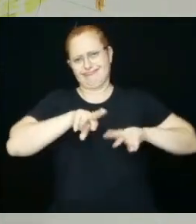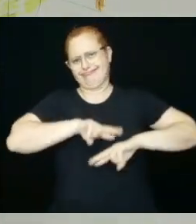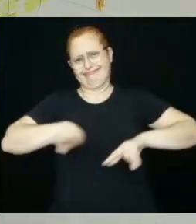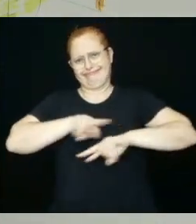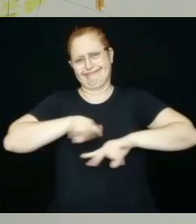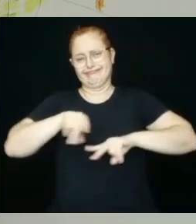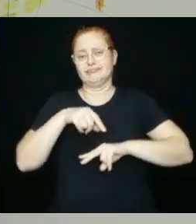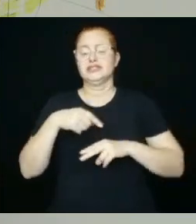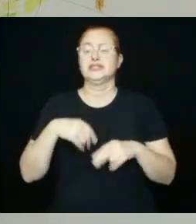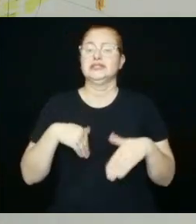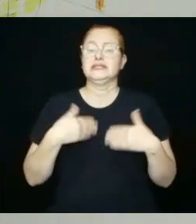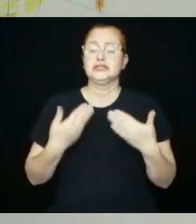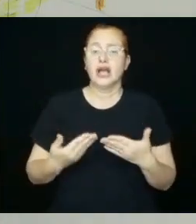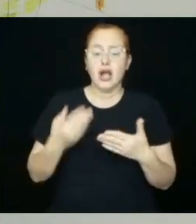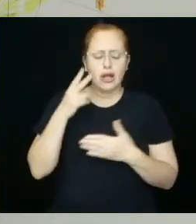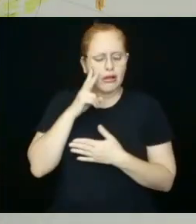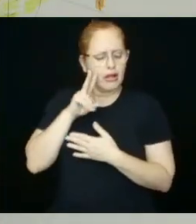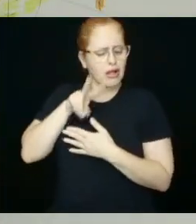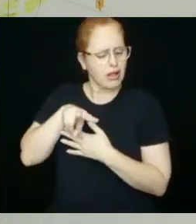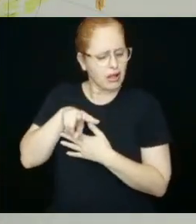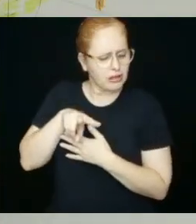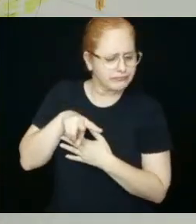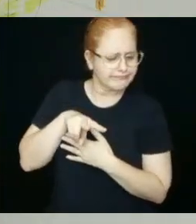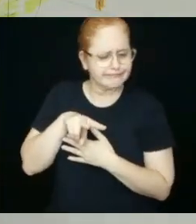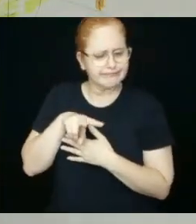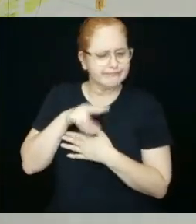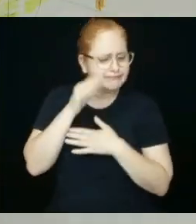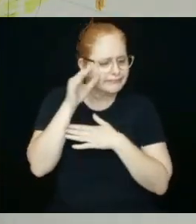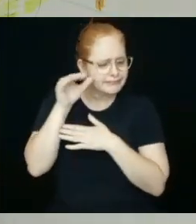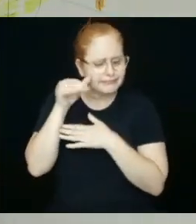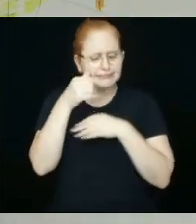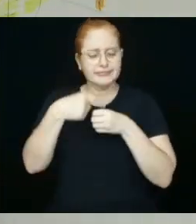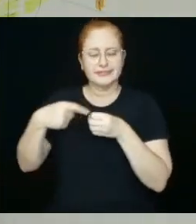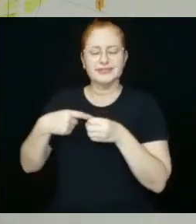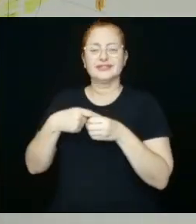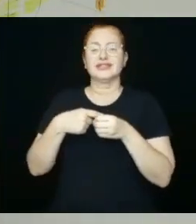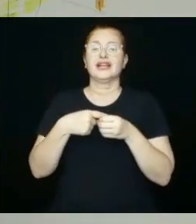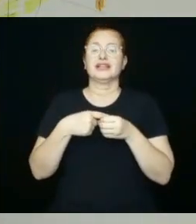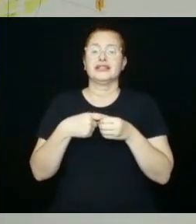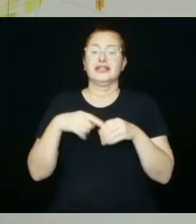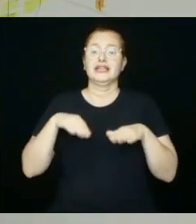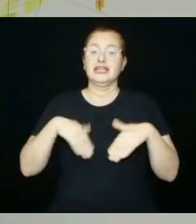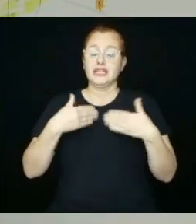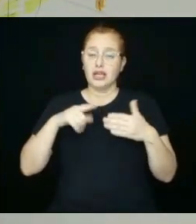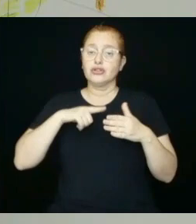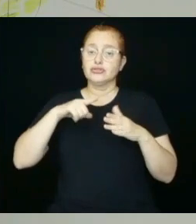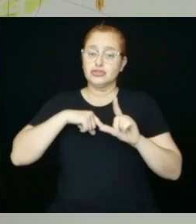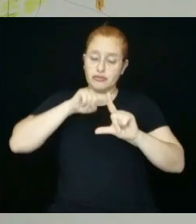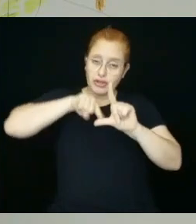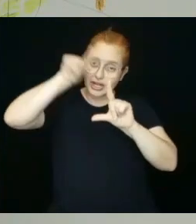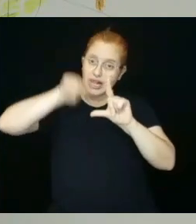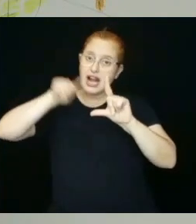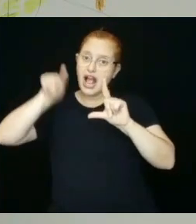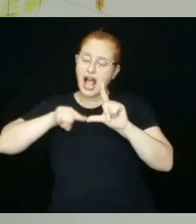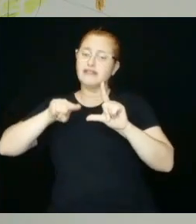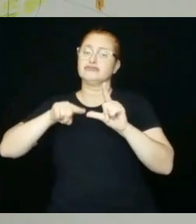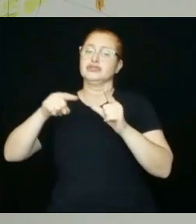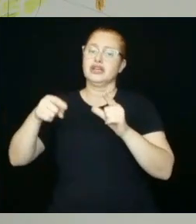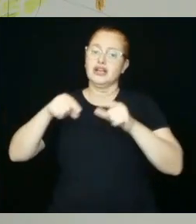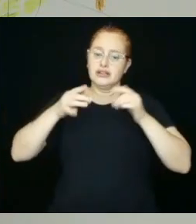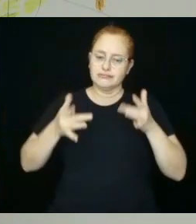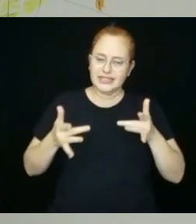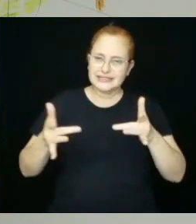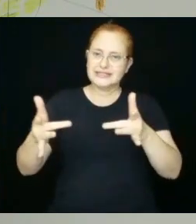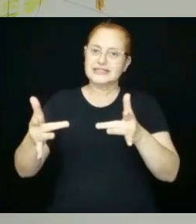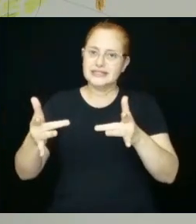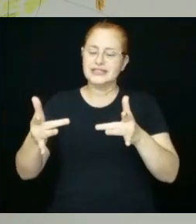a partir desses fragmentos, olhando de cima a cidade, isso aí se tornou um repertório gráfico para eu trabalhar os meus desenhos. Aí eu